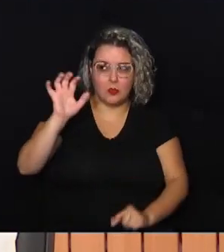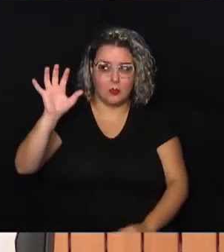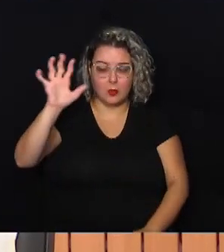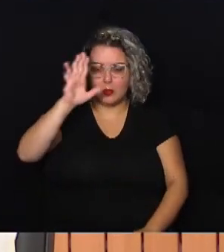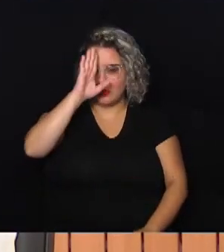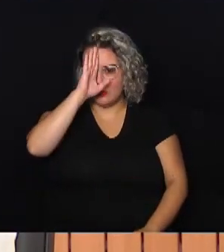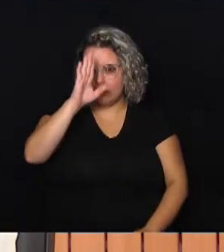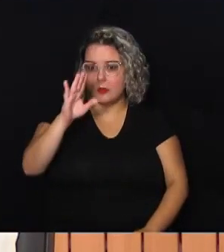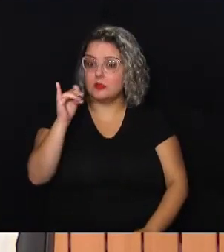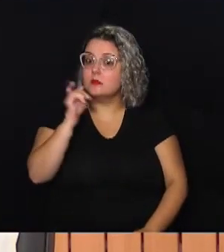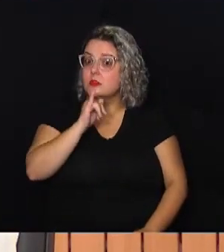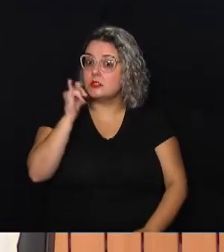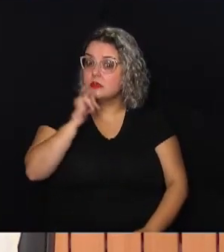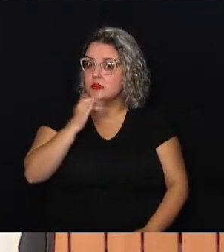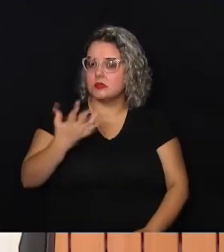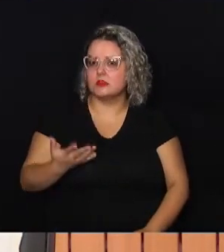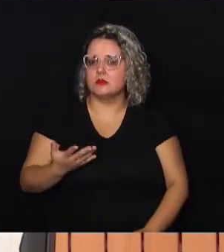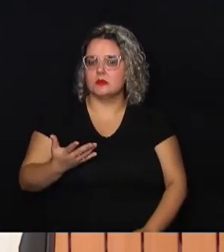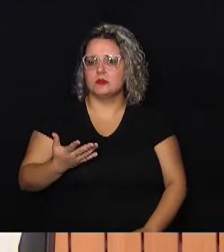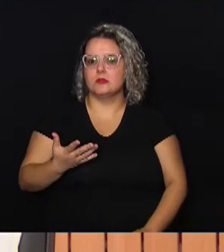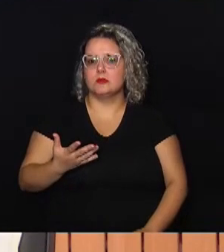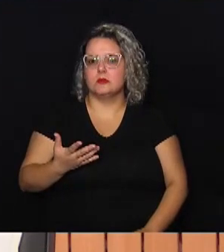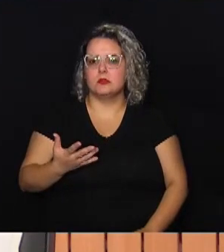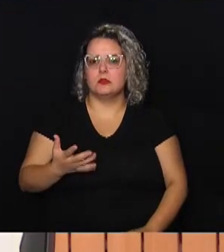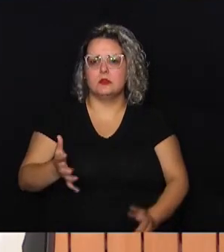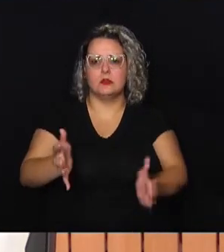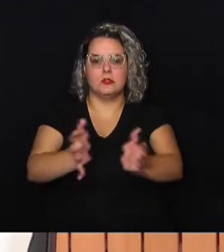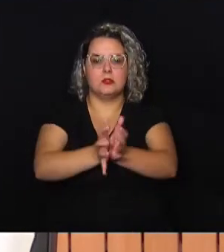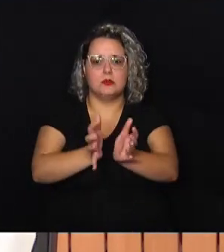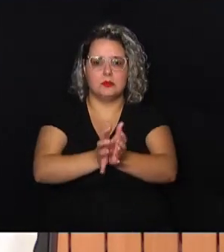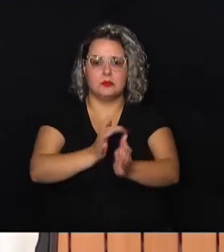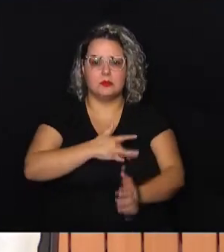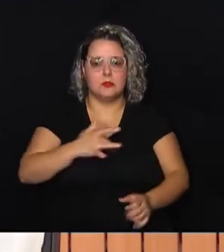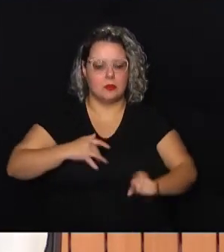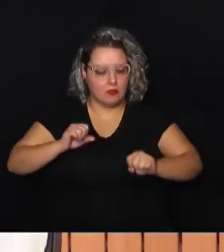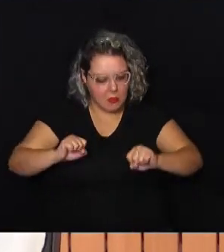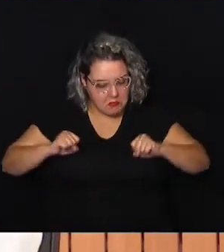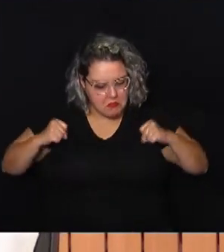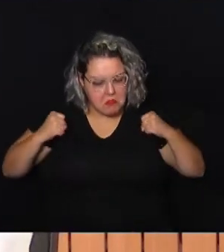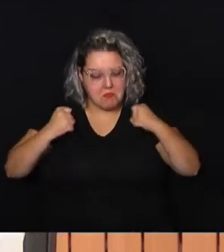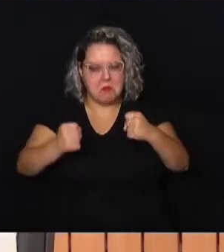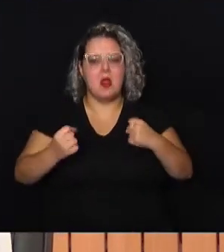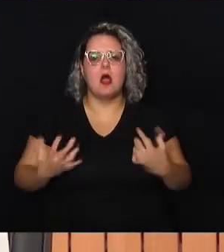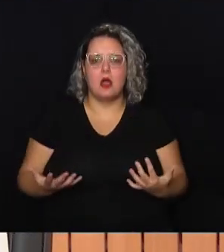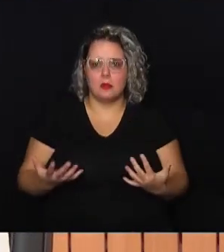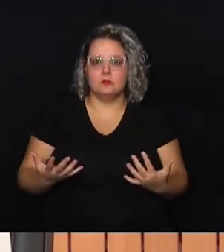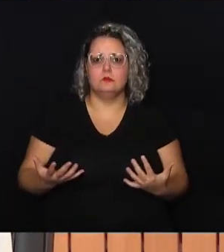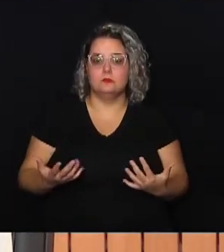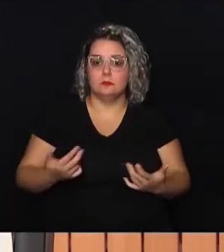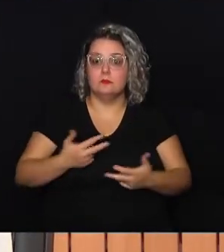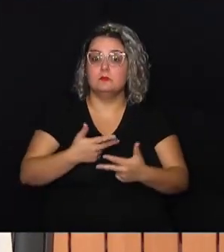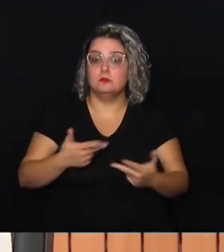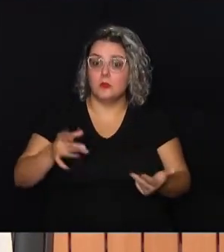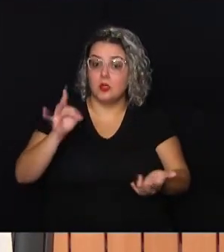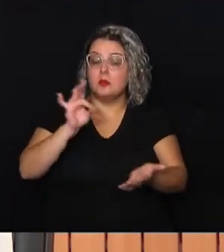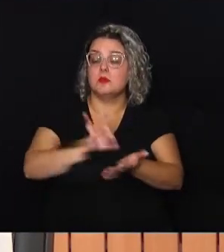na Itália, em relação à agressividade ao grupo da área da saúde. Foi uma coisa que realmente a